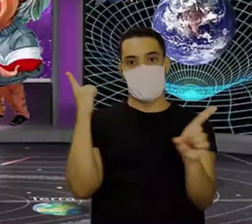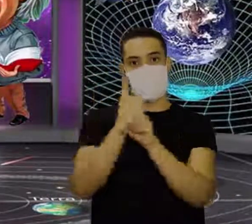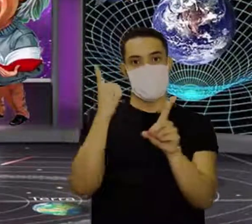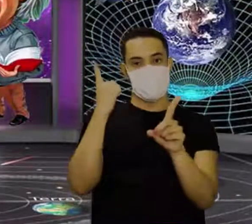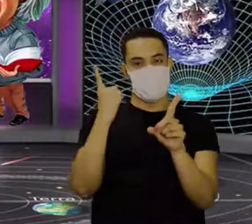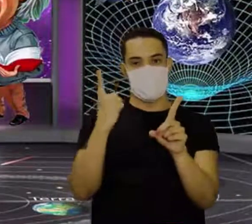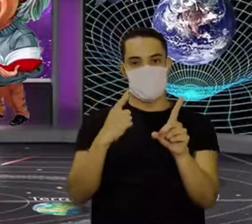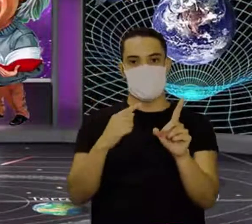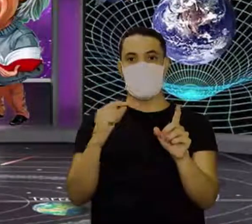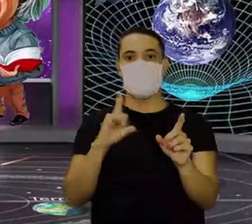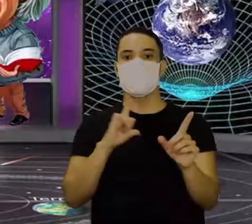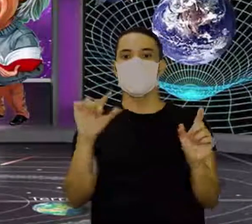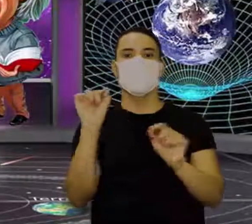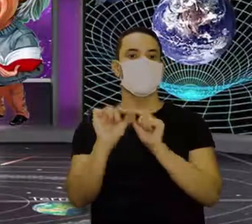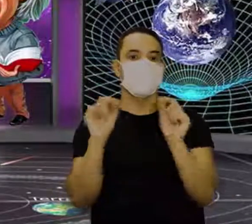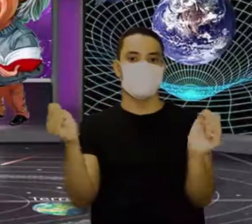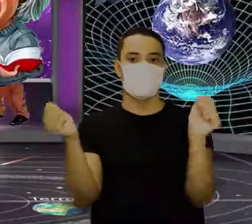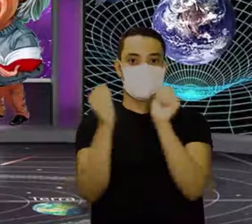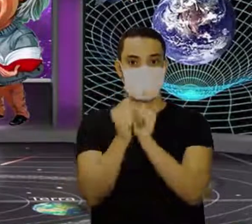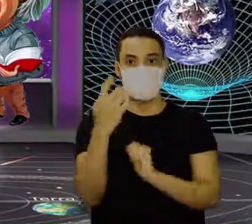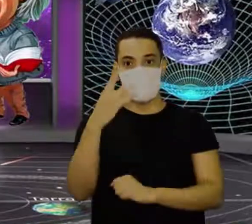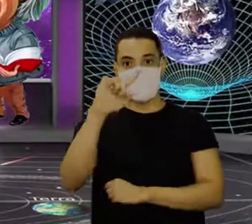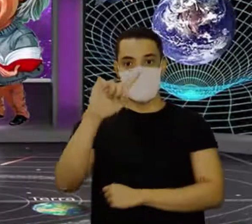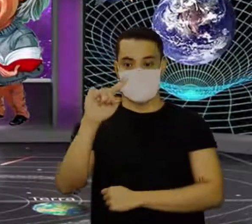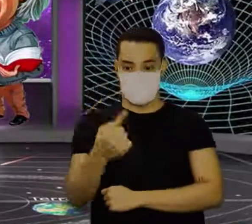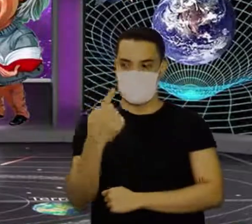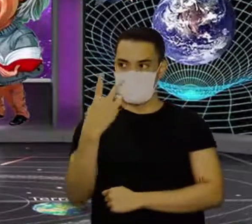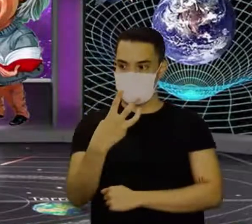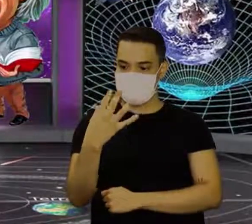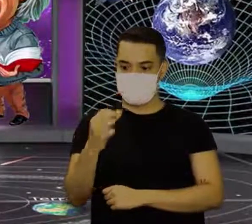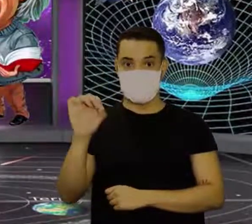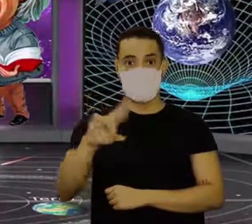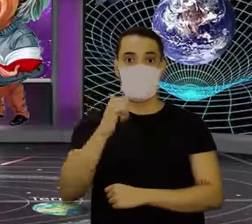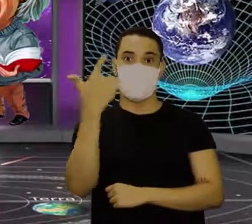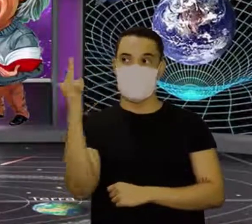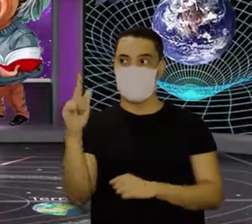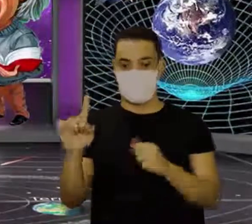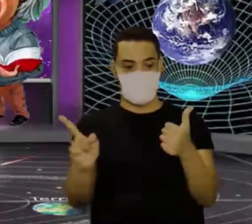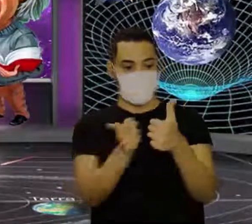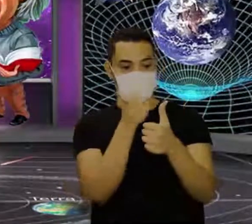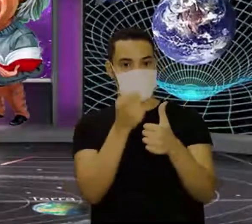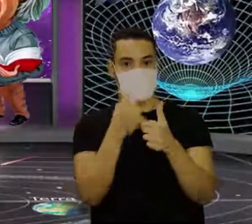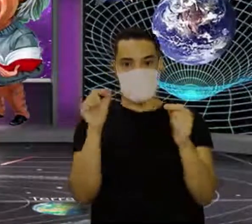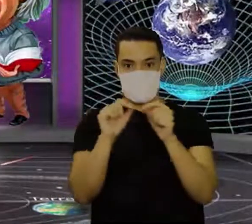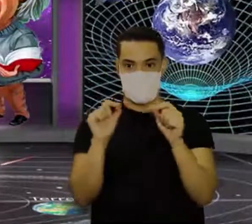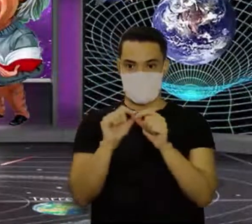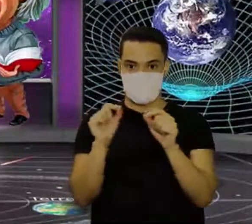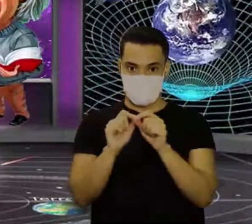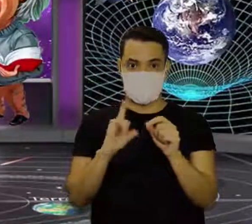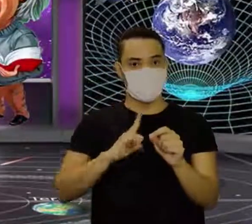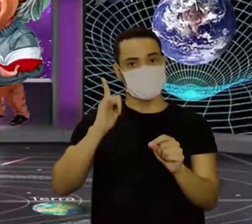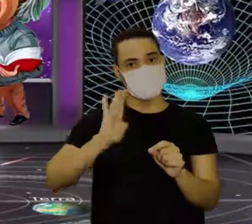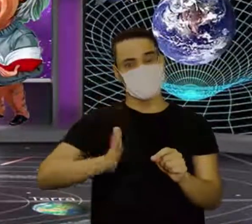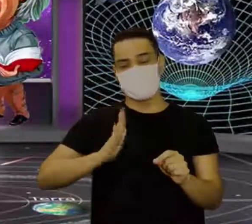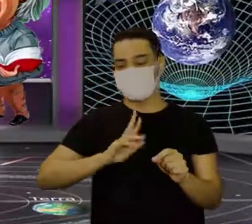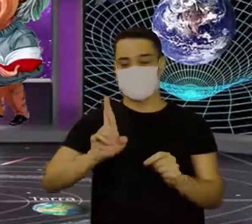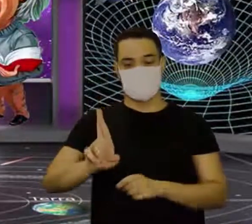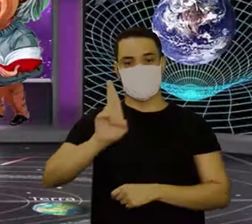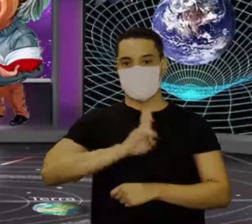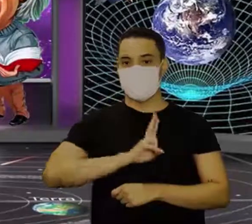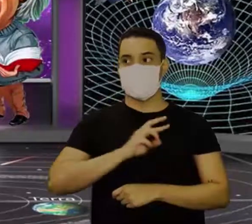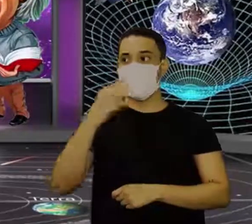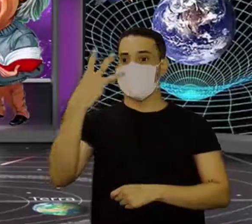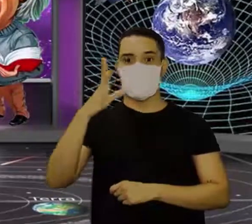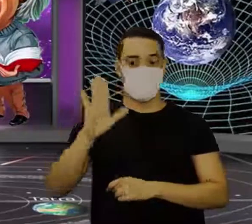ou o resistor 1 vai ser 4,36 ou outro. Como o primeiro que eu fiz foi o resistor 1 e já deu resultado, a 3